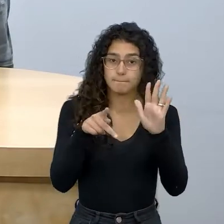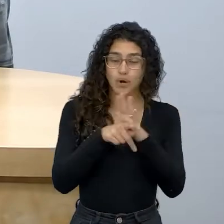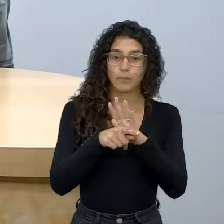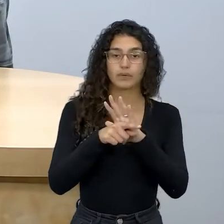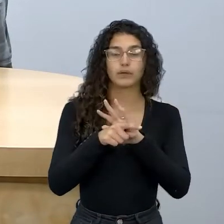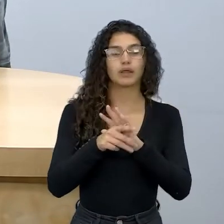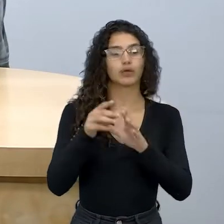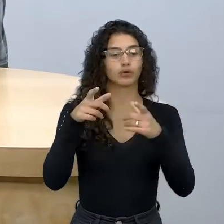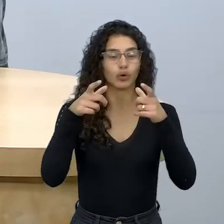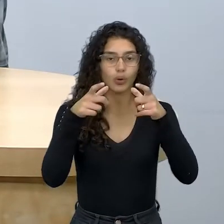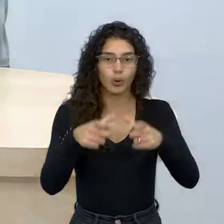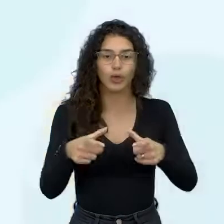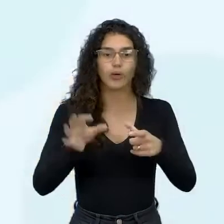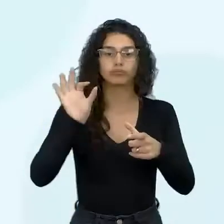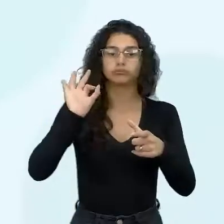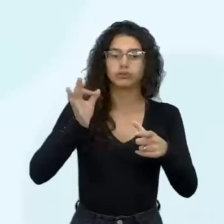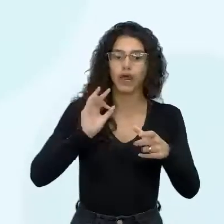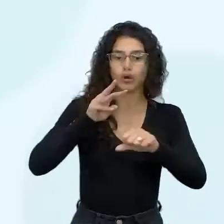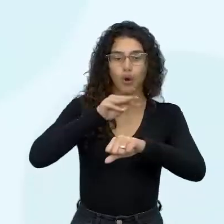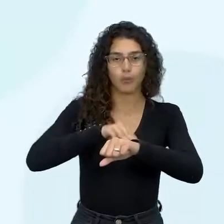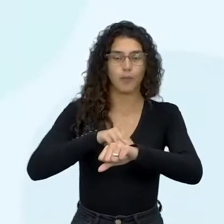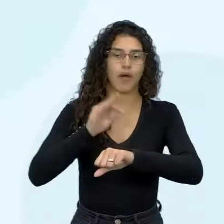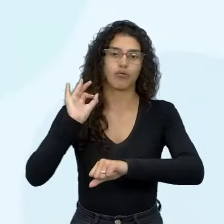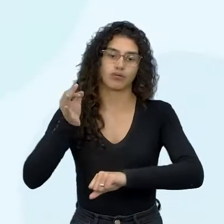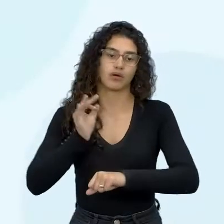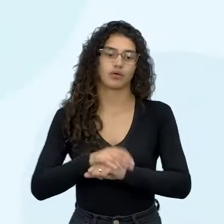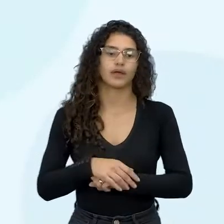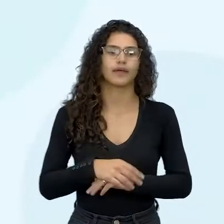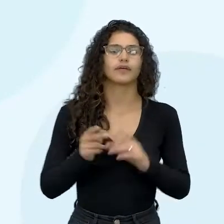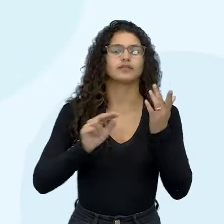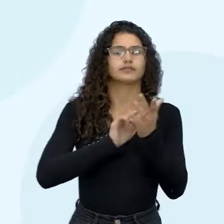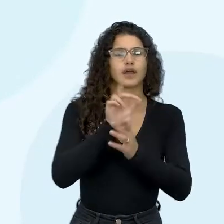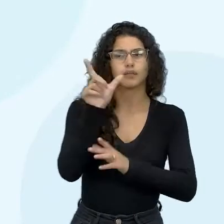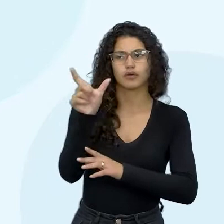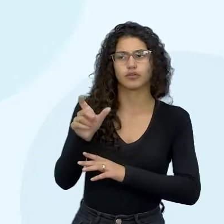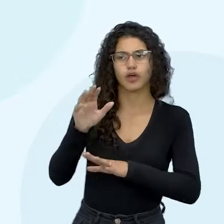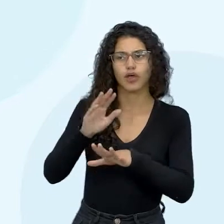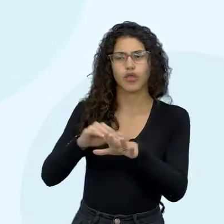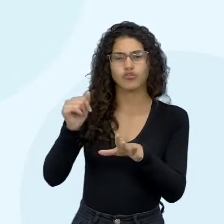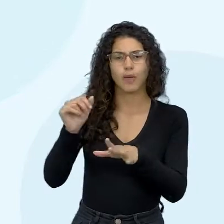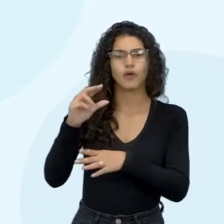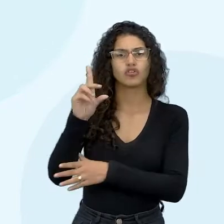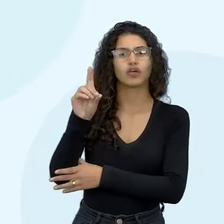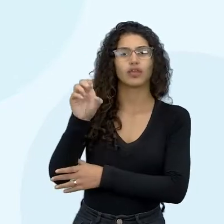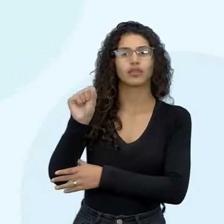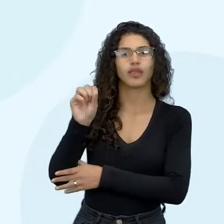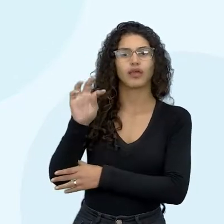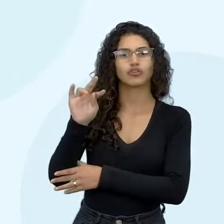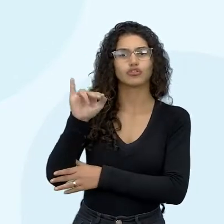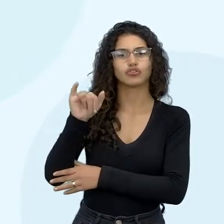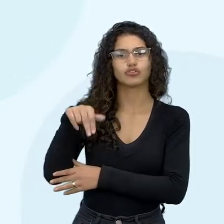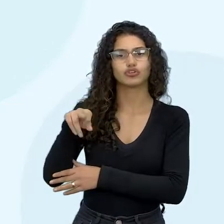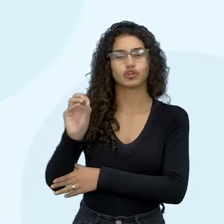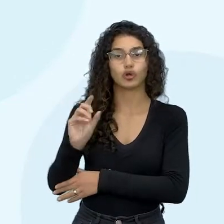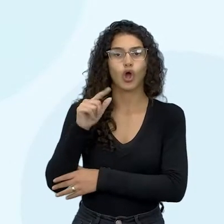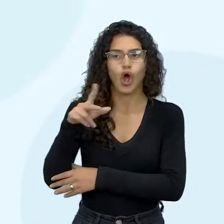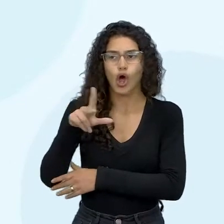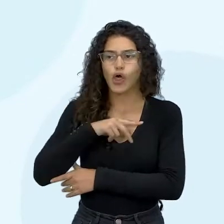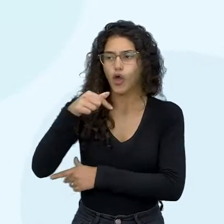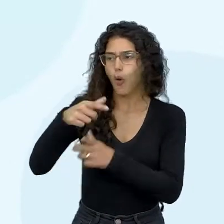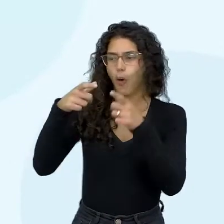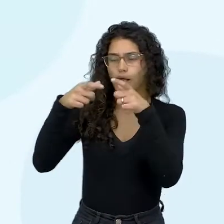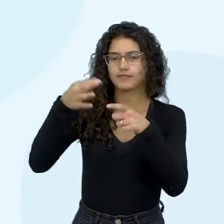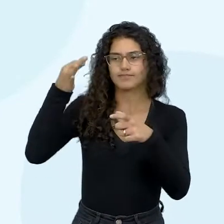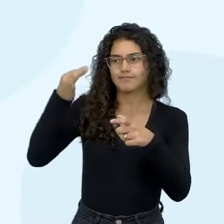hora certa. E tem aquela coisa que muita gente chama de destino, né? Olha só, eu estava naquele